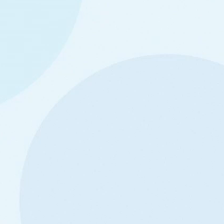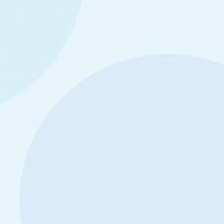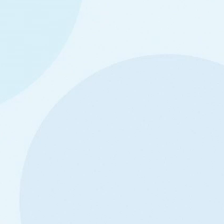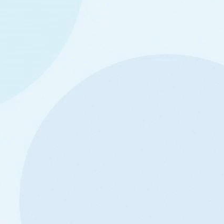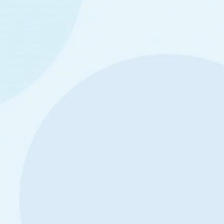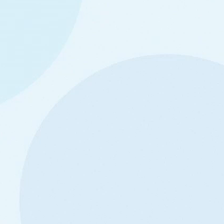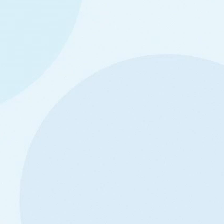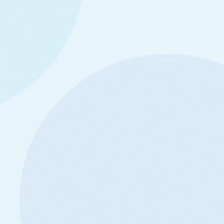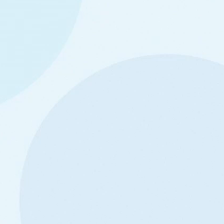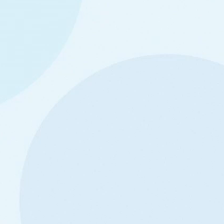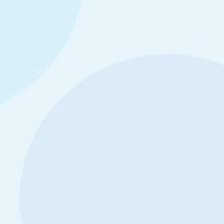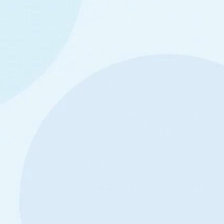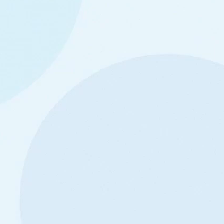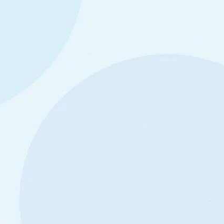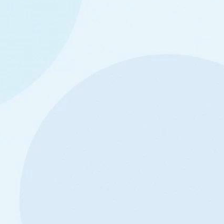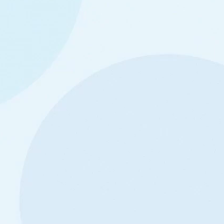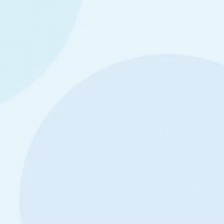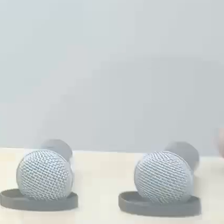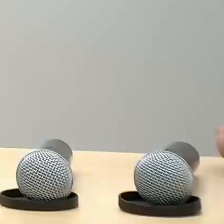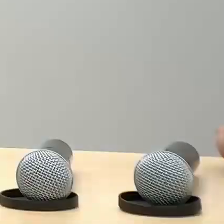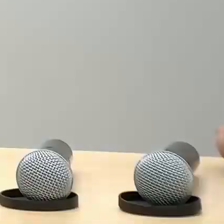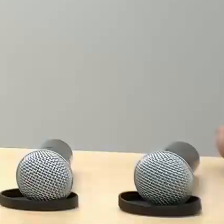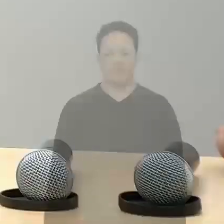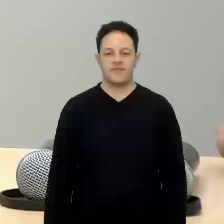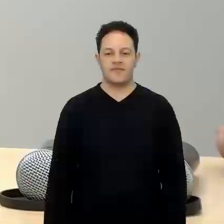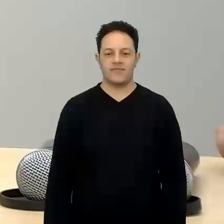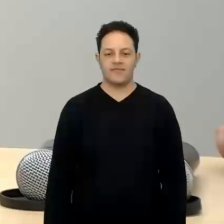É Luma se chama Luma Congresso.